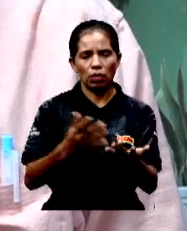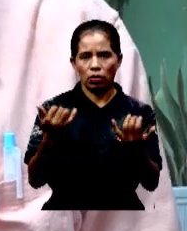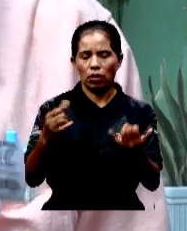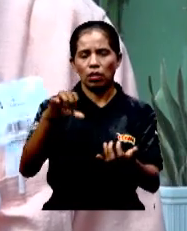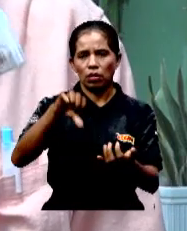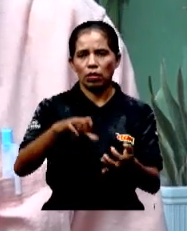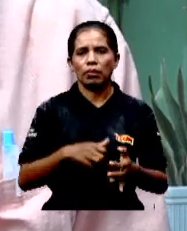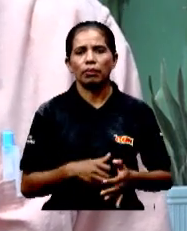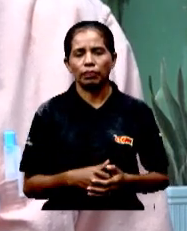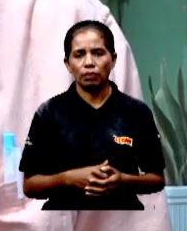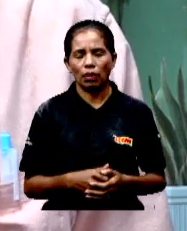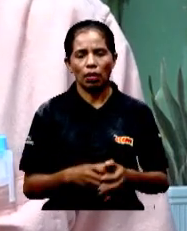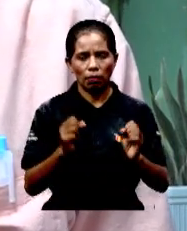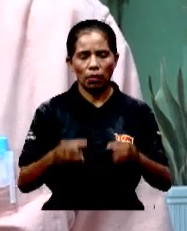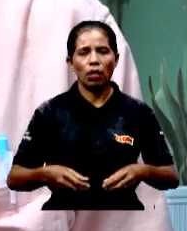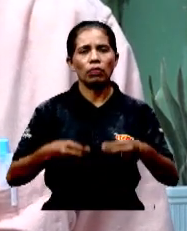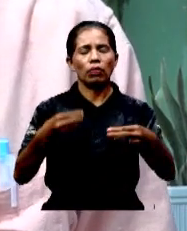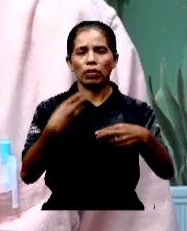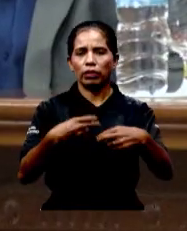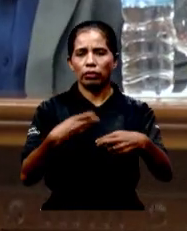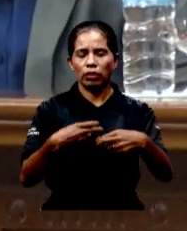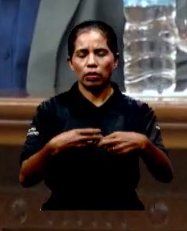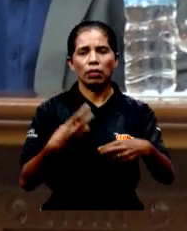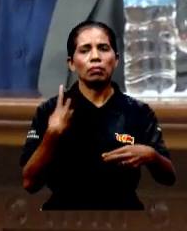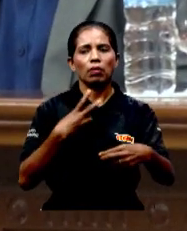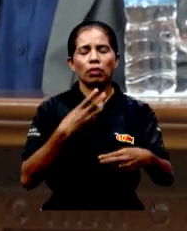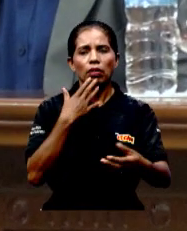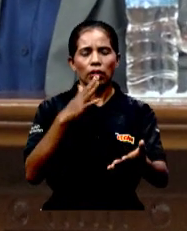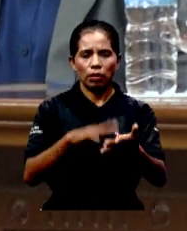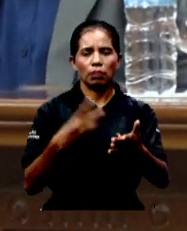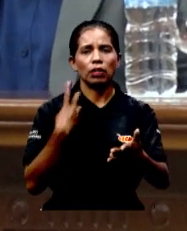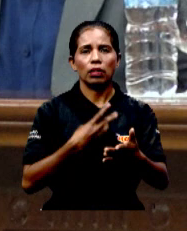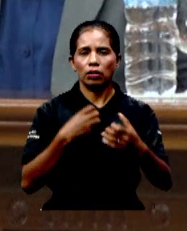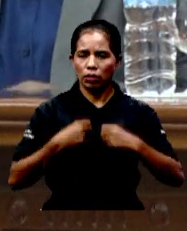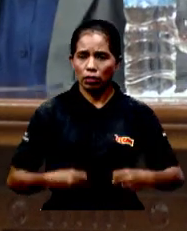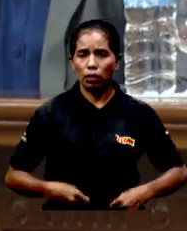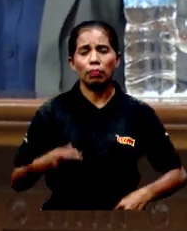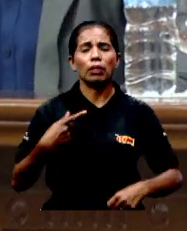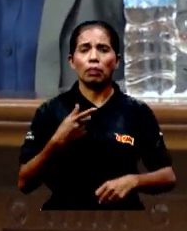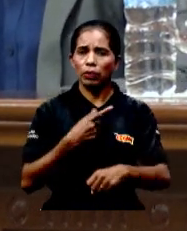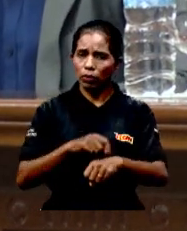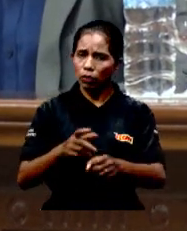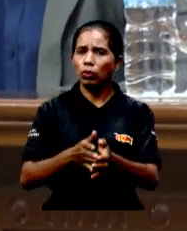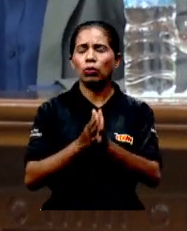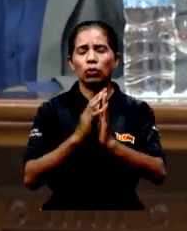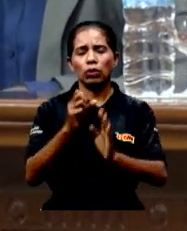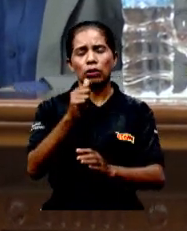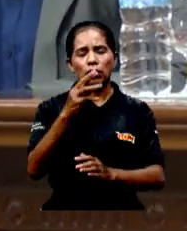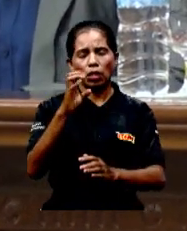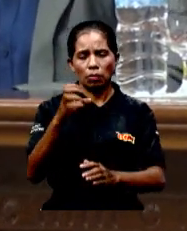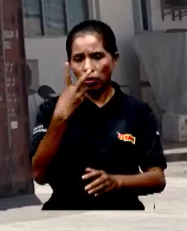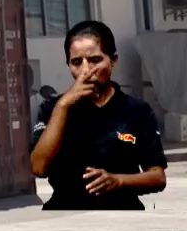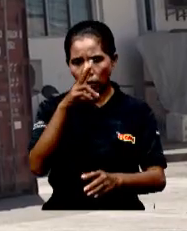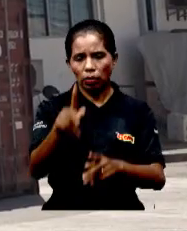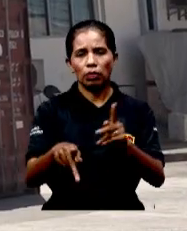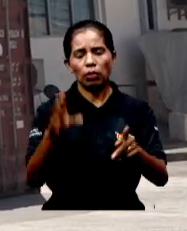efeito selo, mas iremos ver acontece. Além de ne Parlamento Nacional mos, Russo Sames atutumba terreno, onde